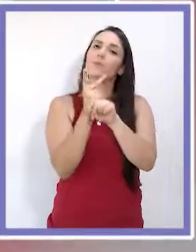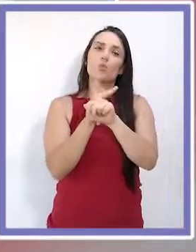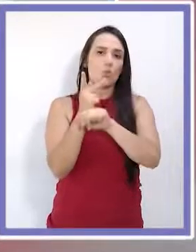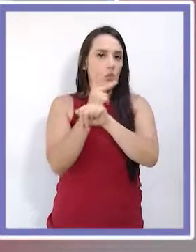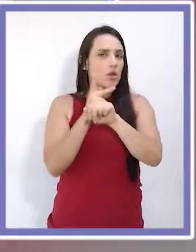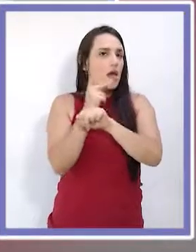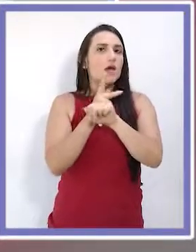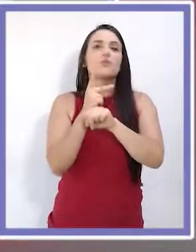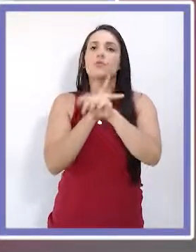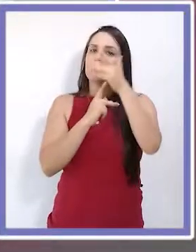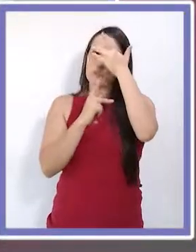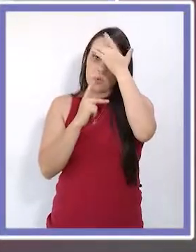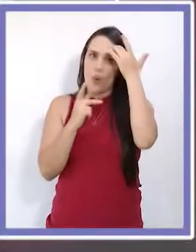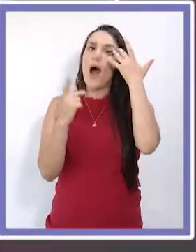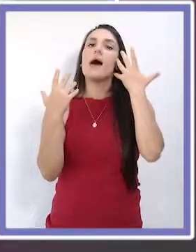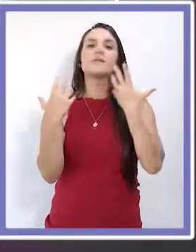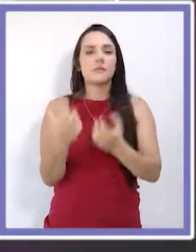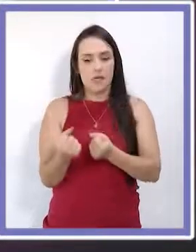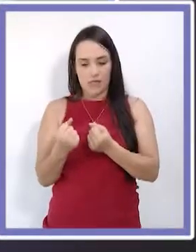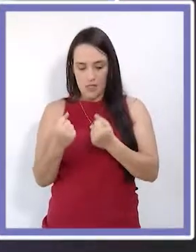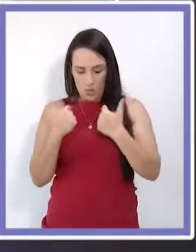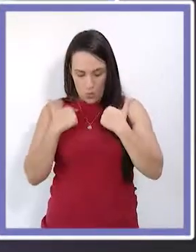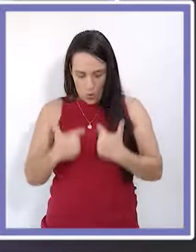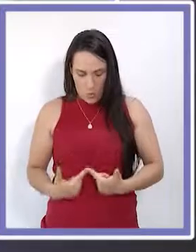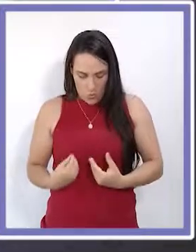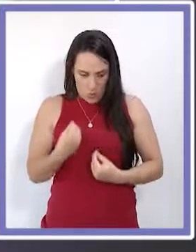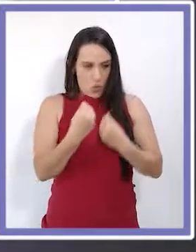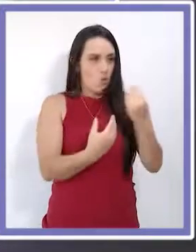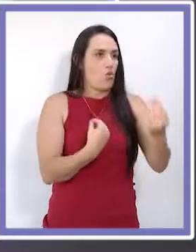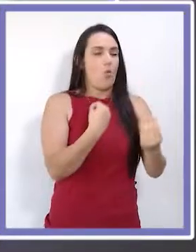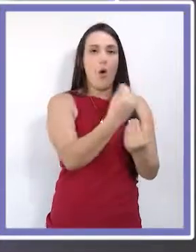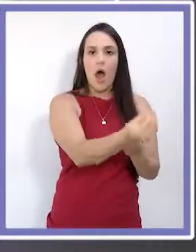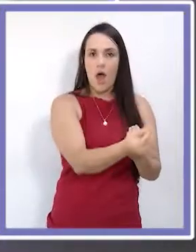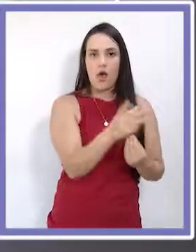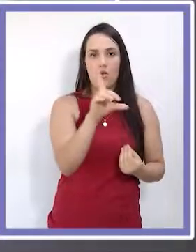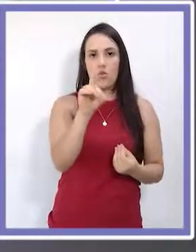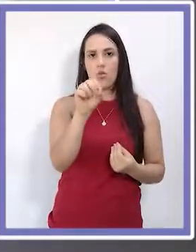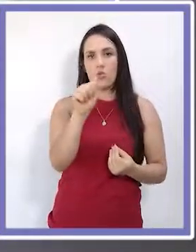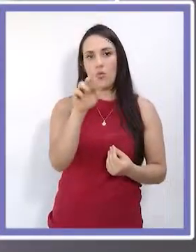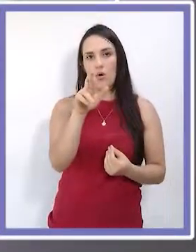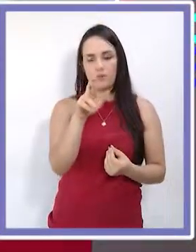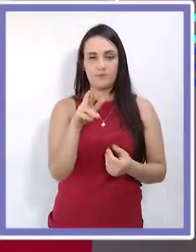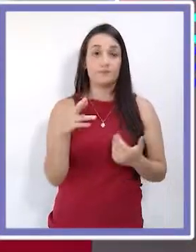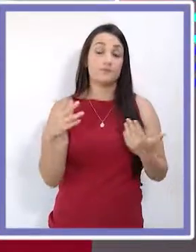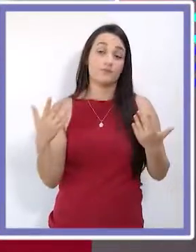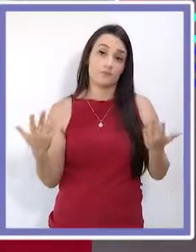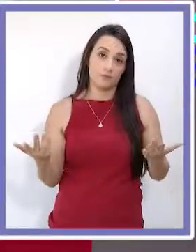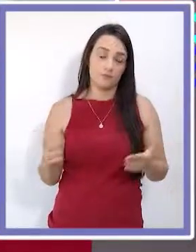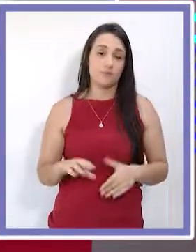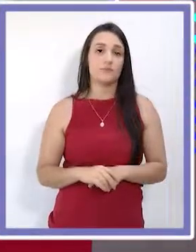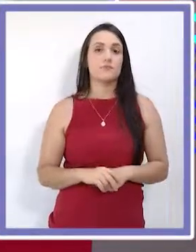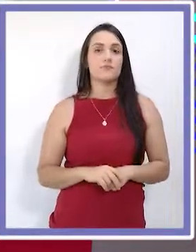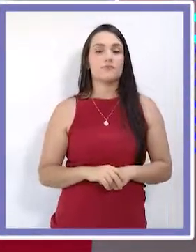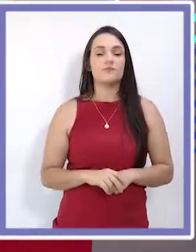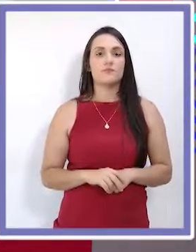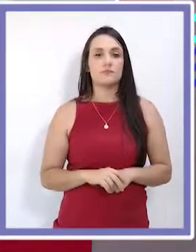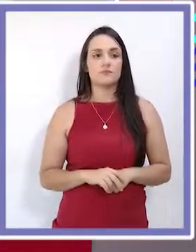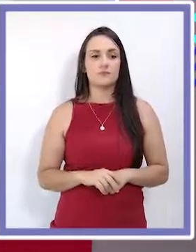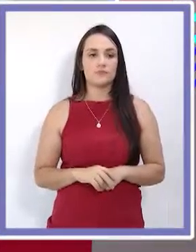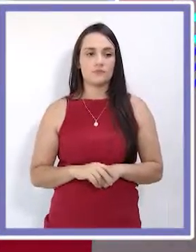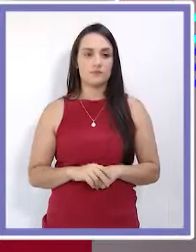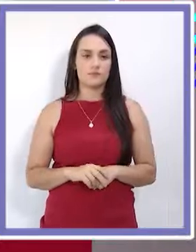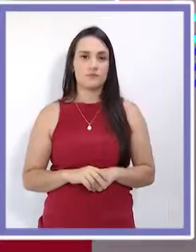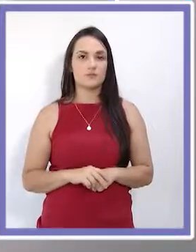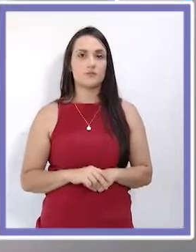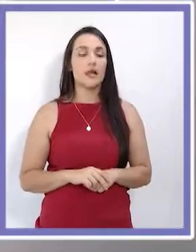busca por mais doações, de esclarecimento, e unindo esforços, nós temos condições